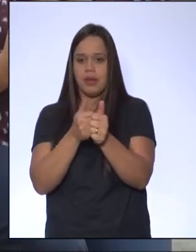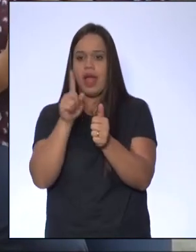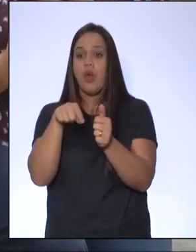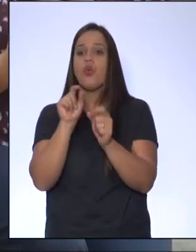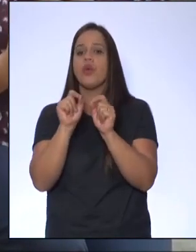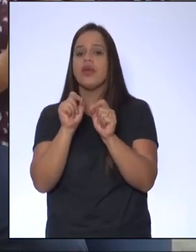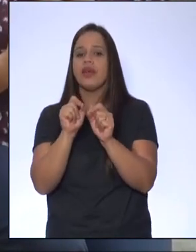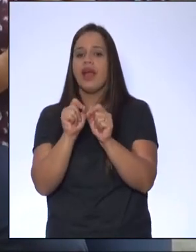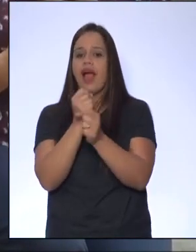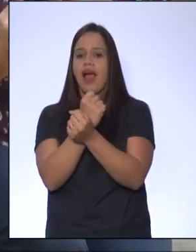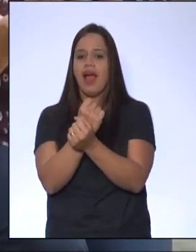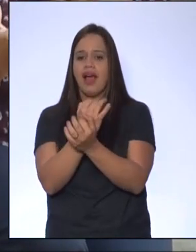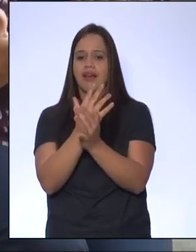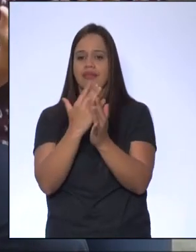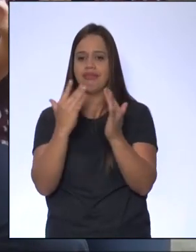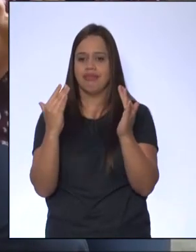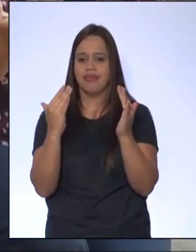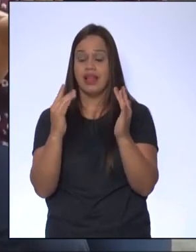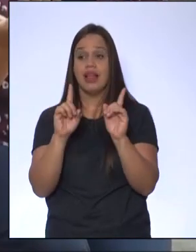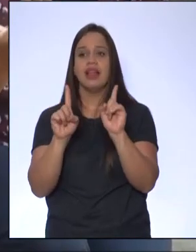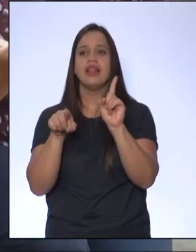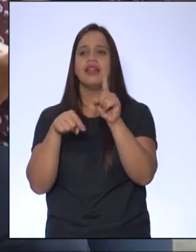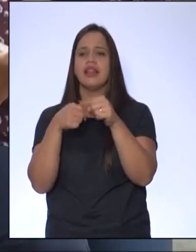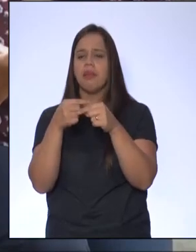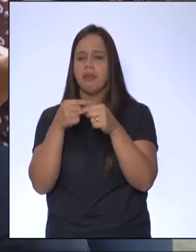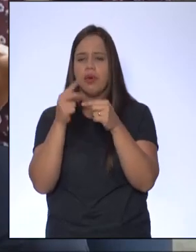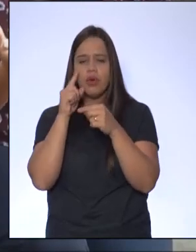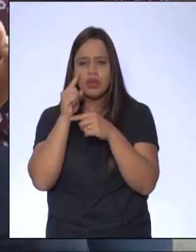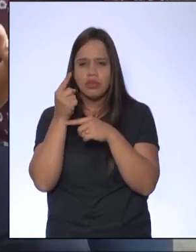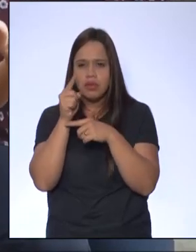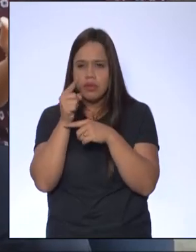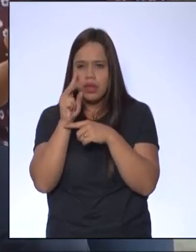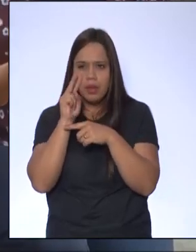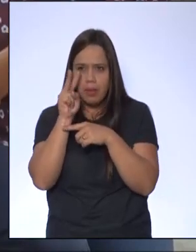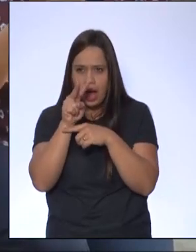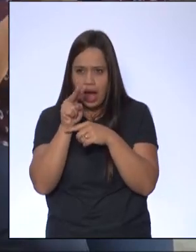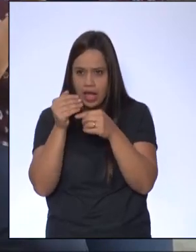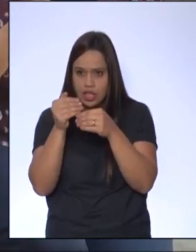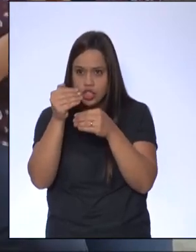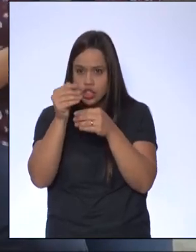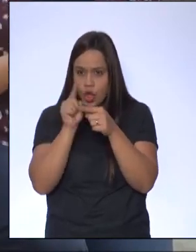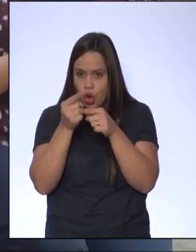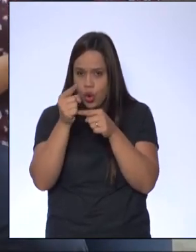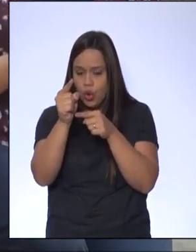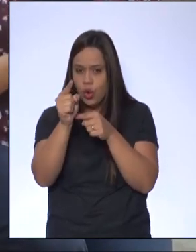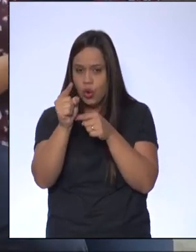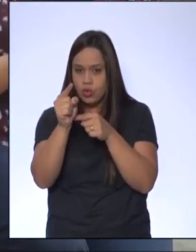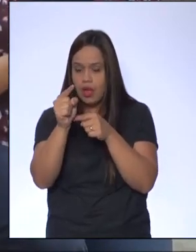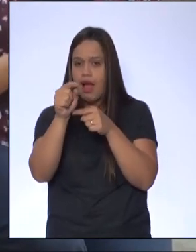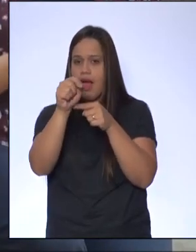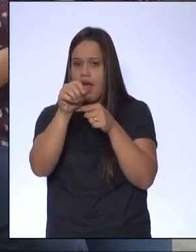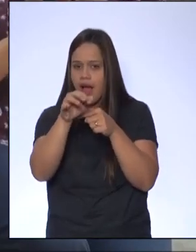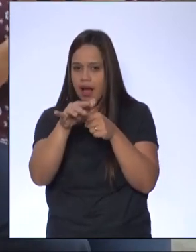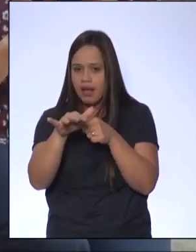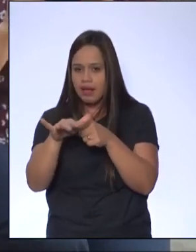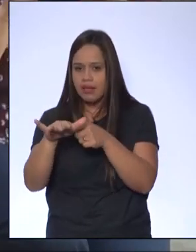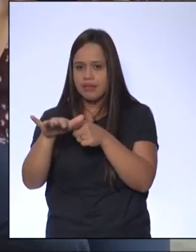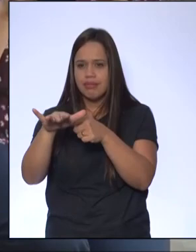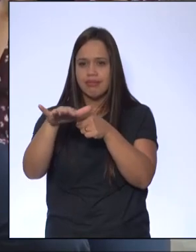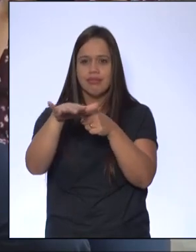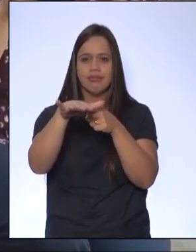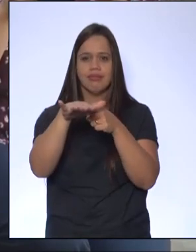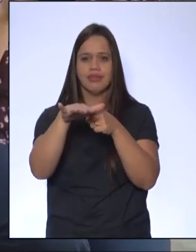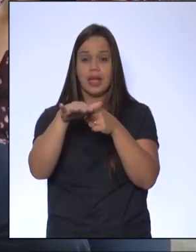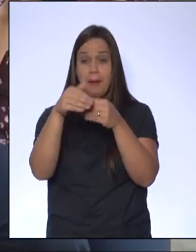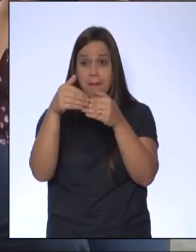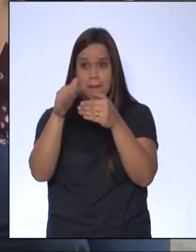daqui. Depois, quando eu distancio, eu consigo perceber esse outro plano. Se eu vou um